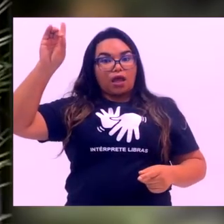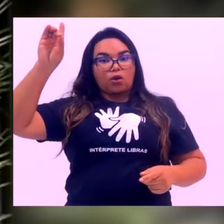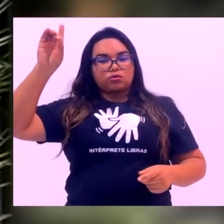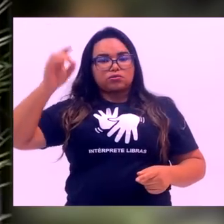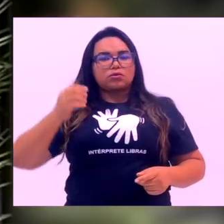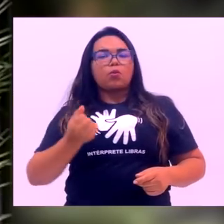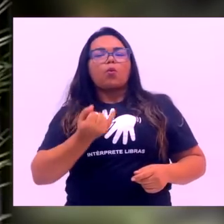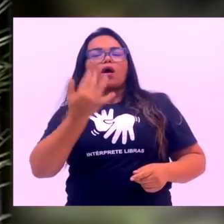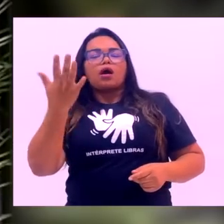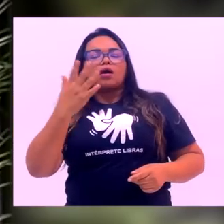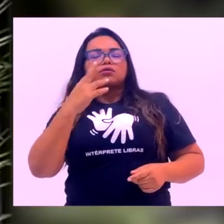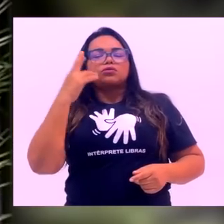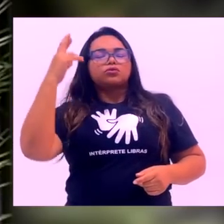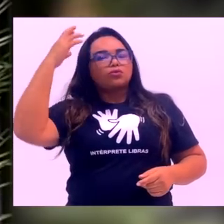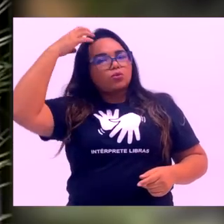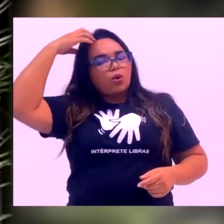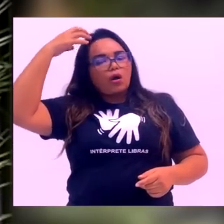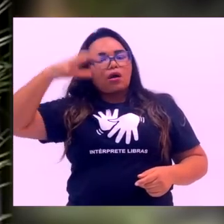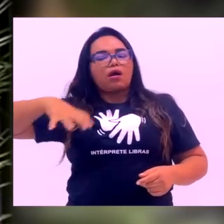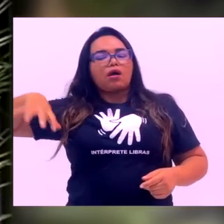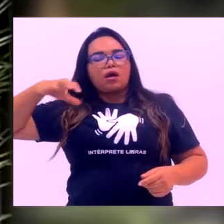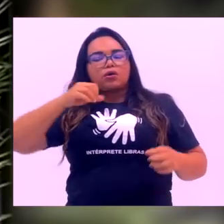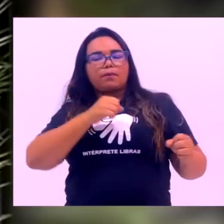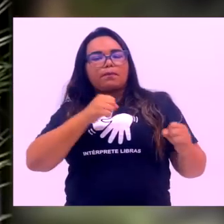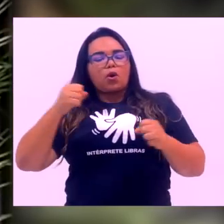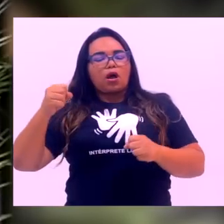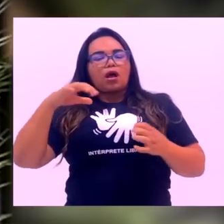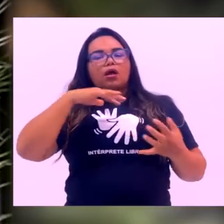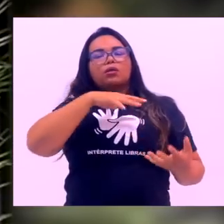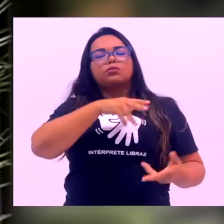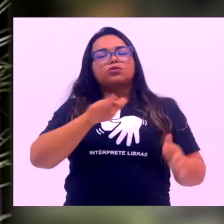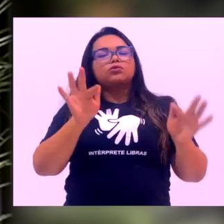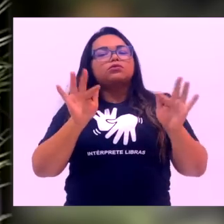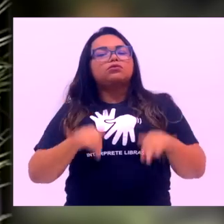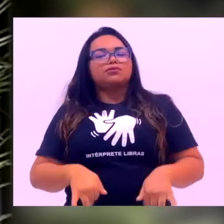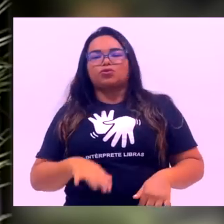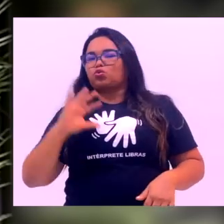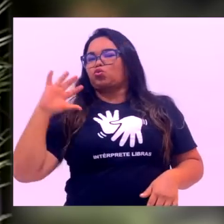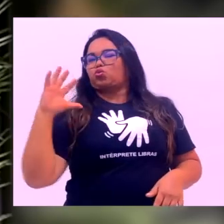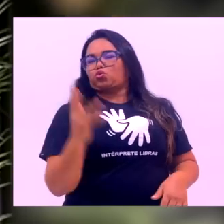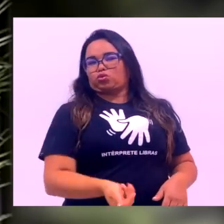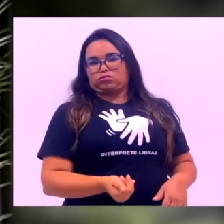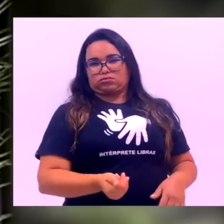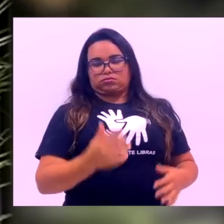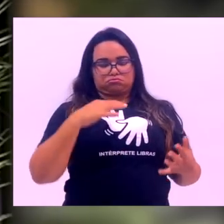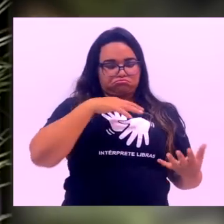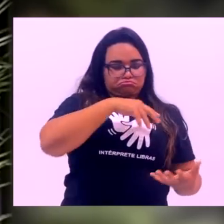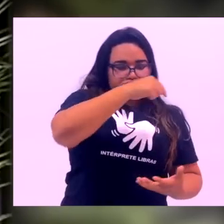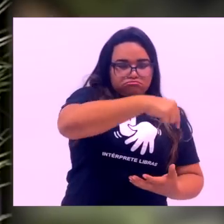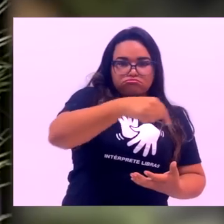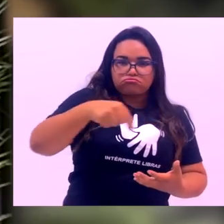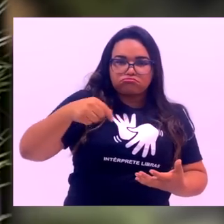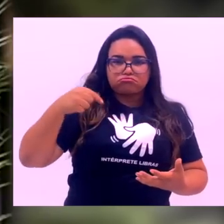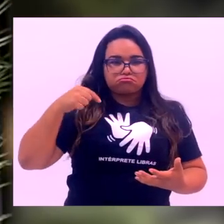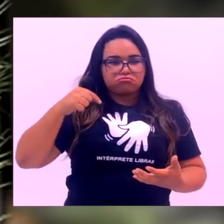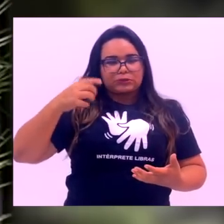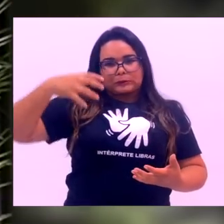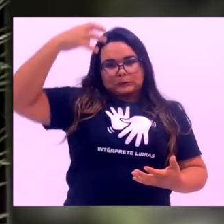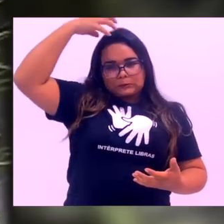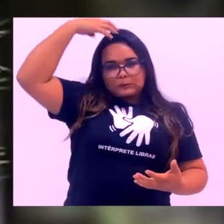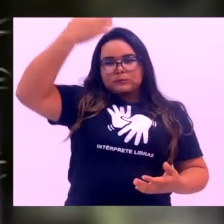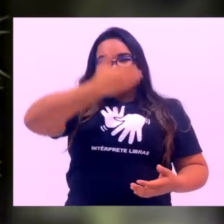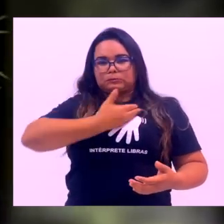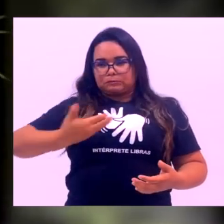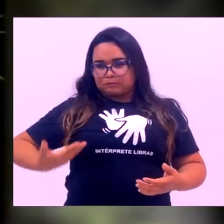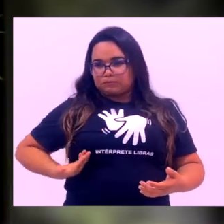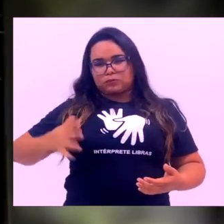A quantos reinos desta terra? A todos eles. É isso que Deus diz, a todos eles. E ele